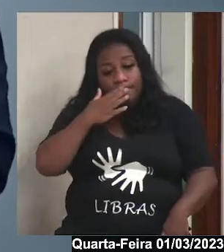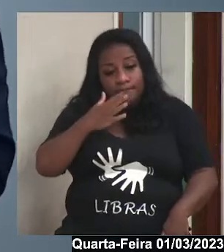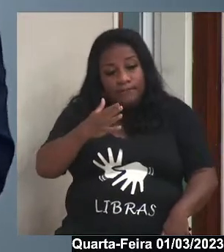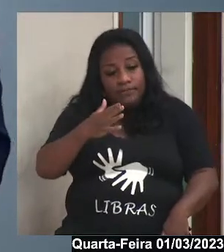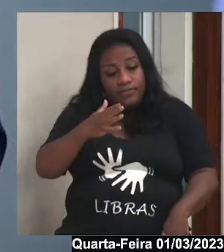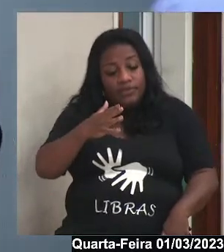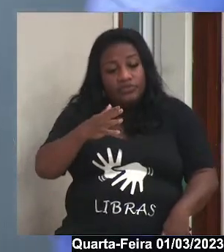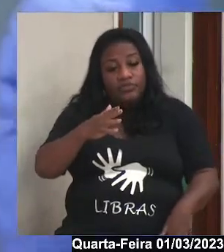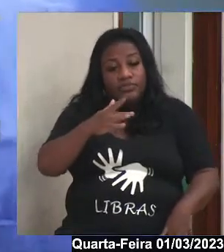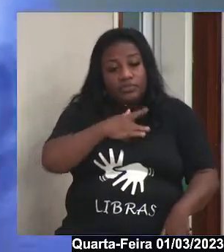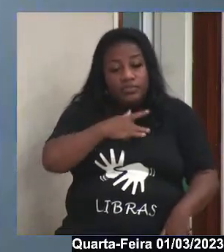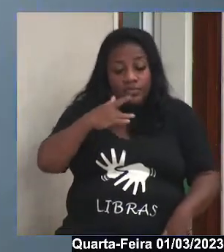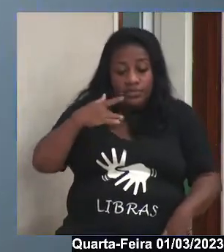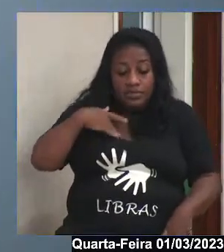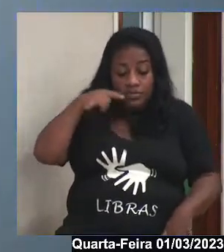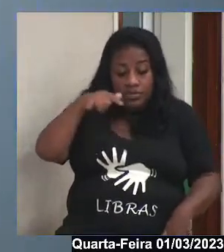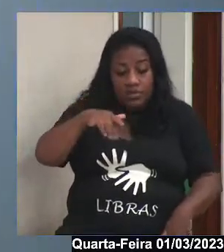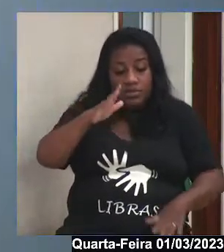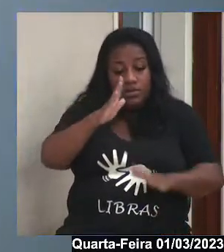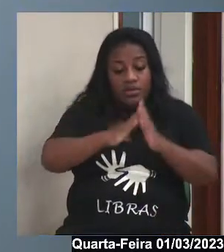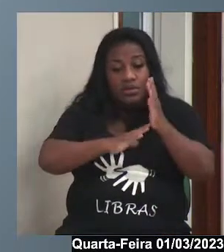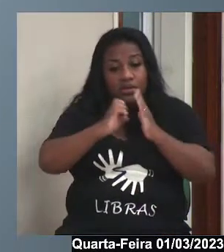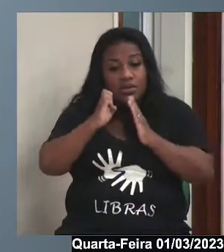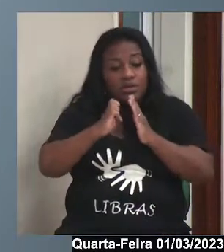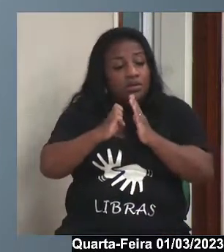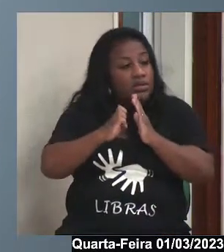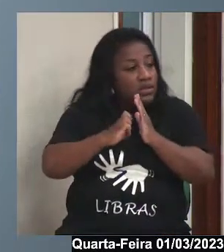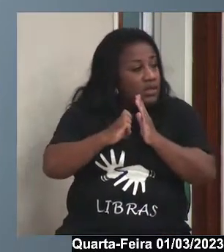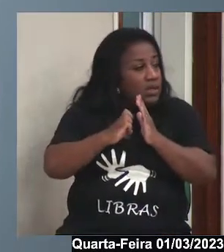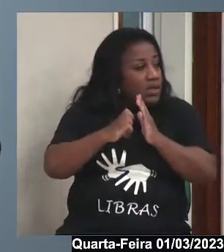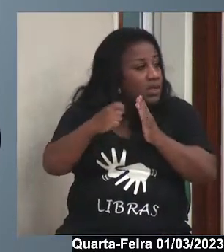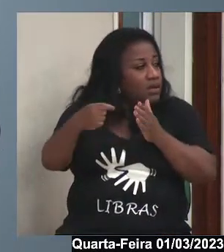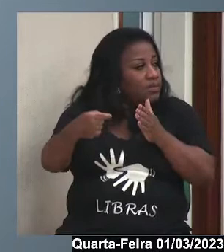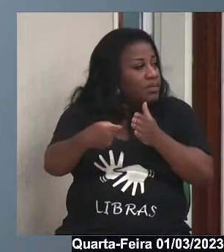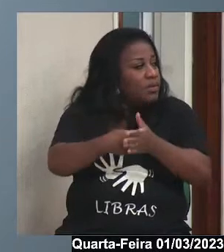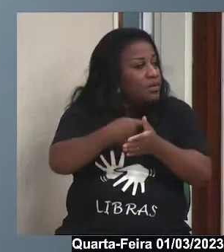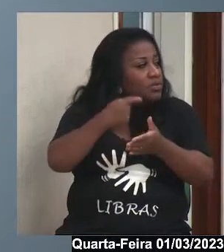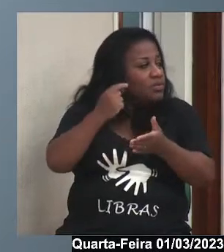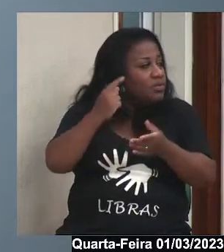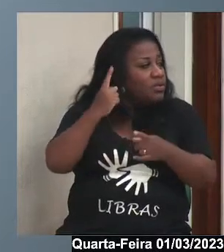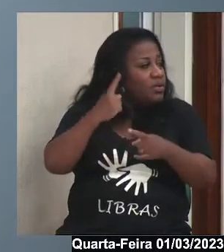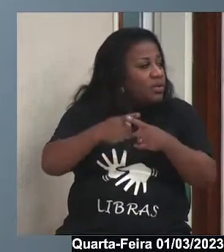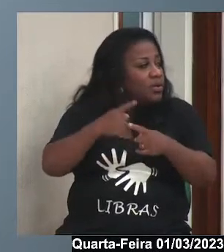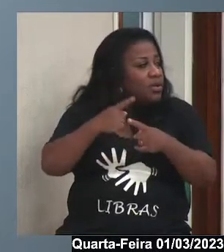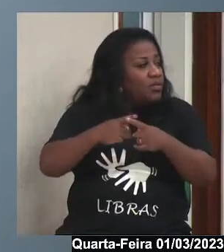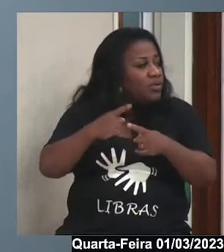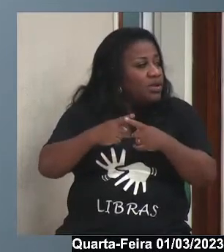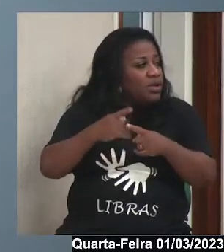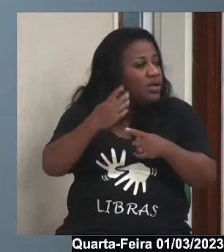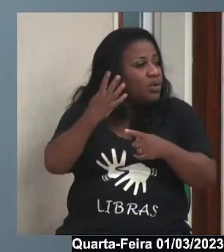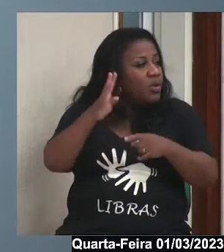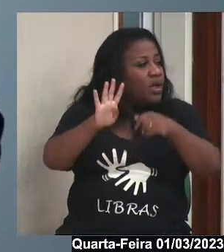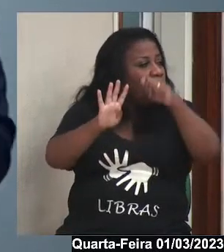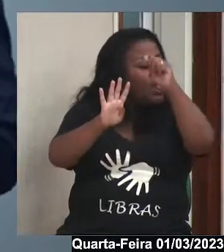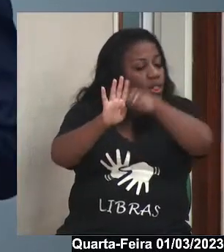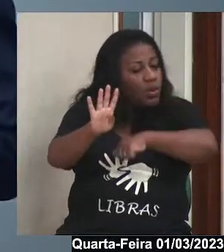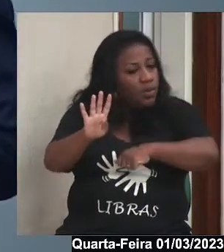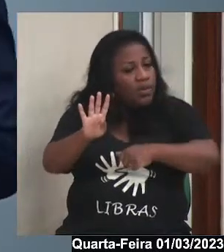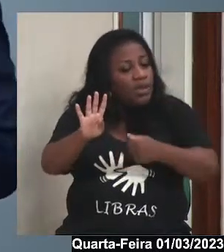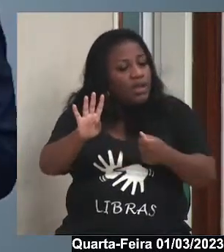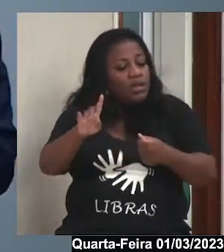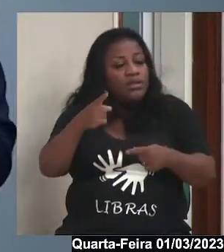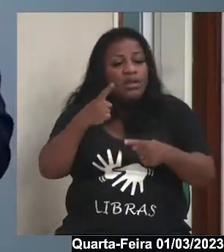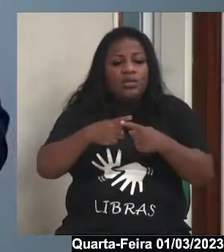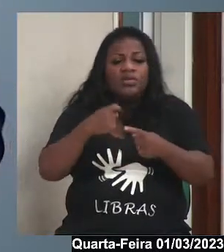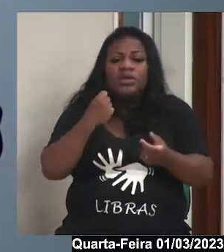representação a respeito da saúde do nosso município. E ele até perguntou, mas por que, que trocou de empresa 4 vezes? Por que, que